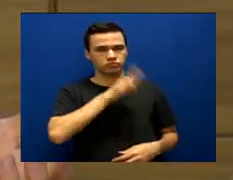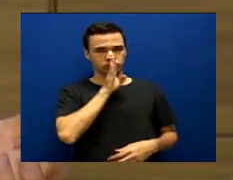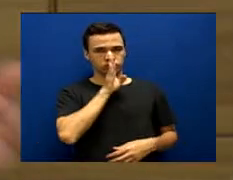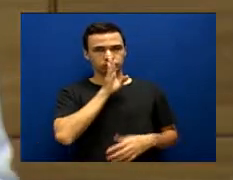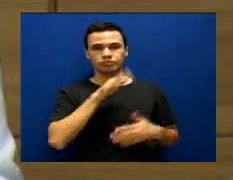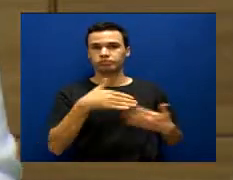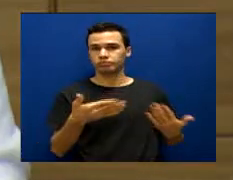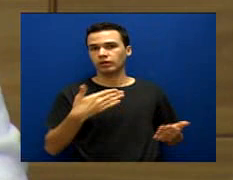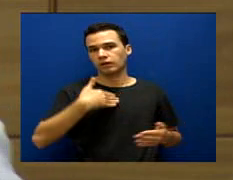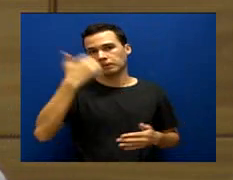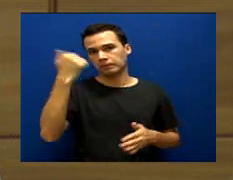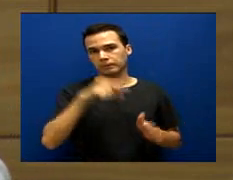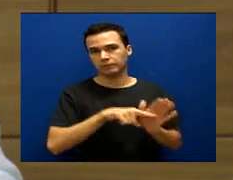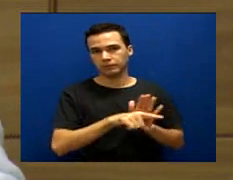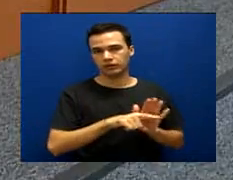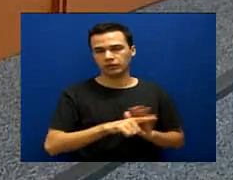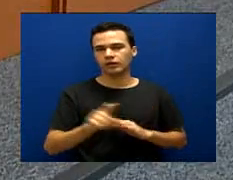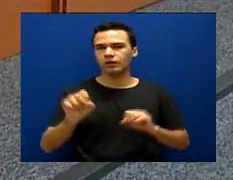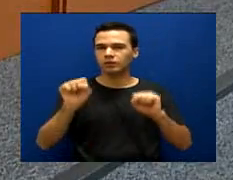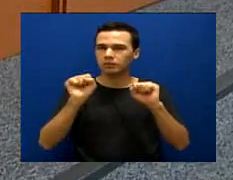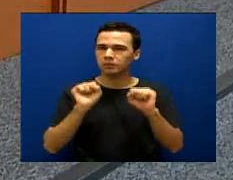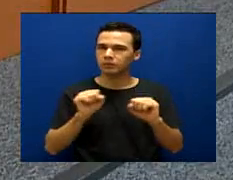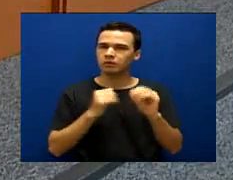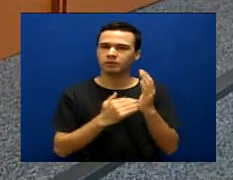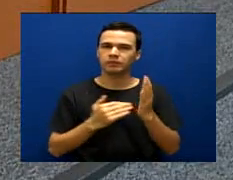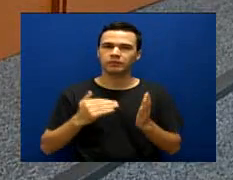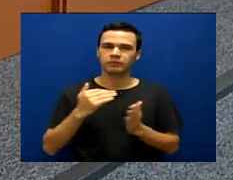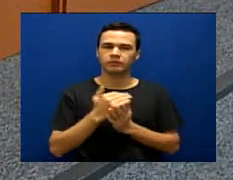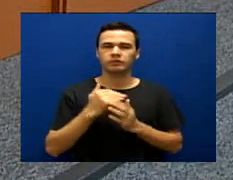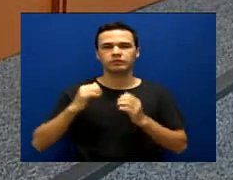consulta. Eu posso complementar também...